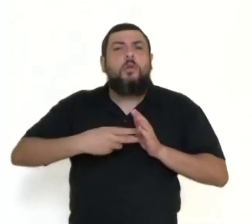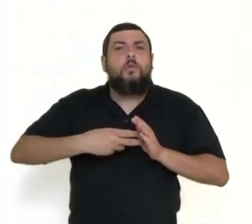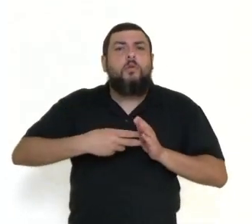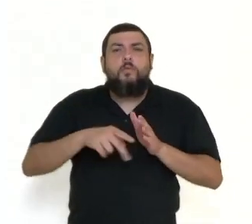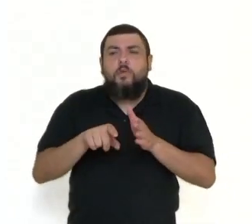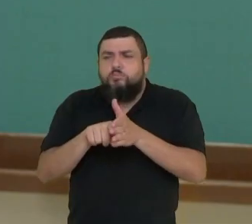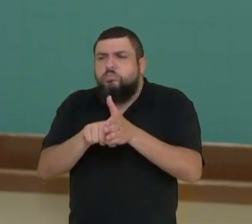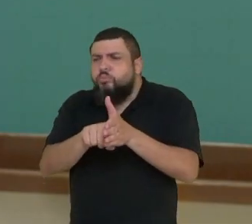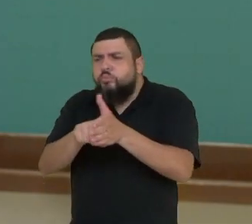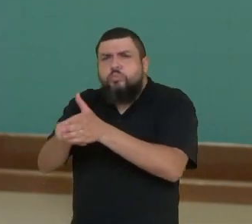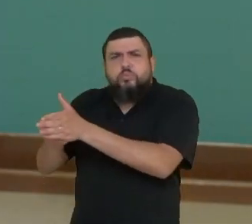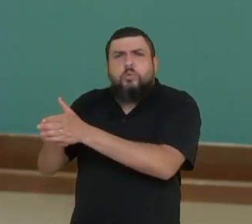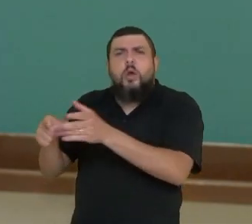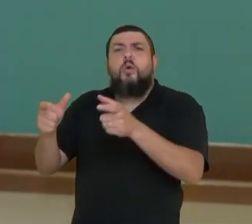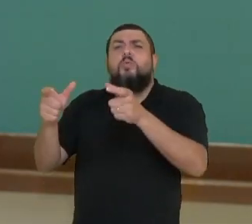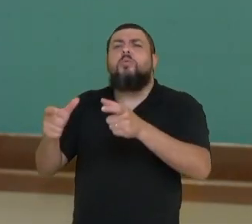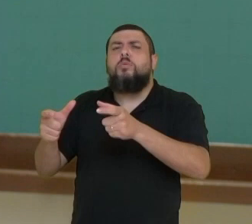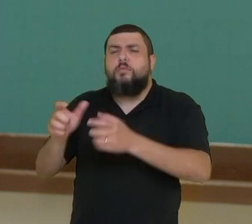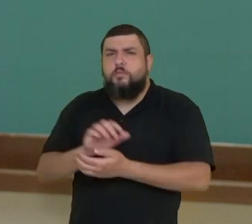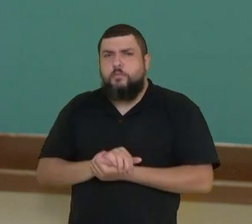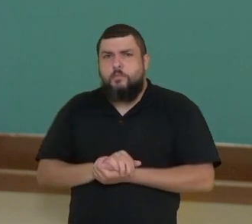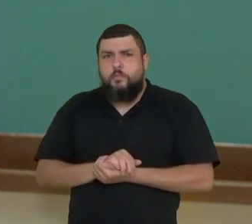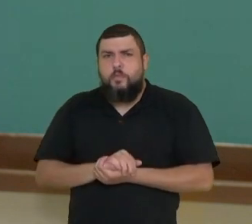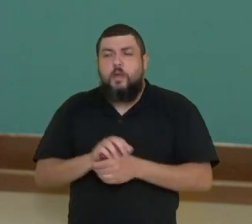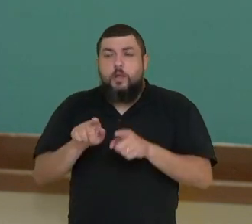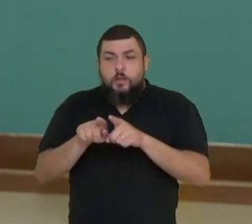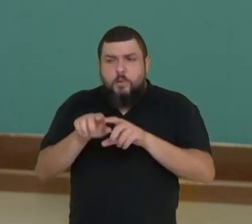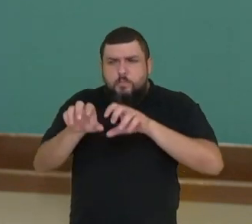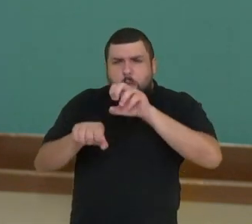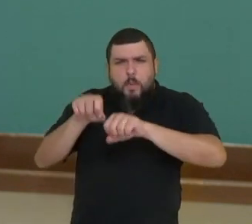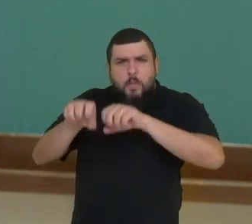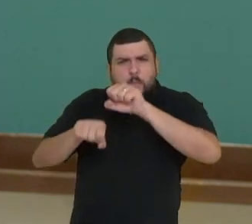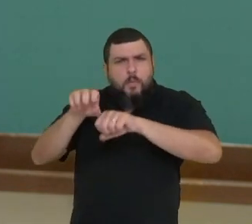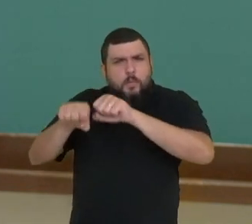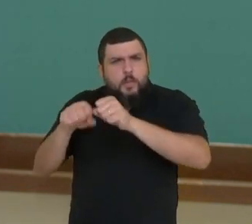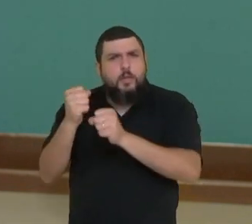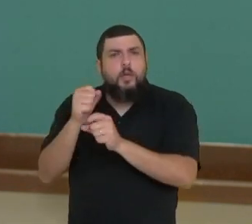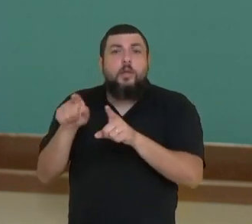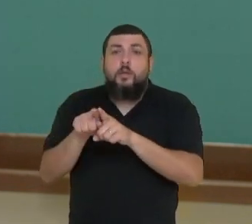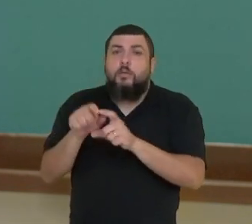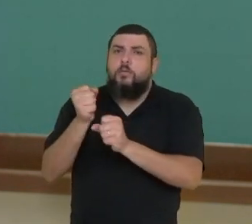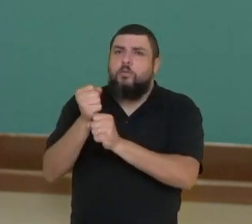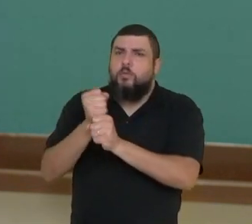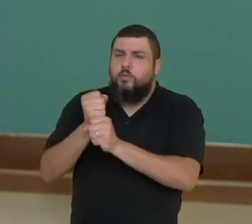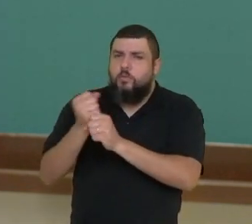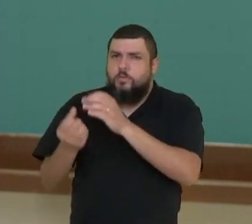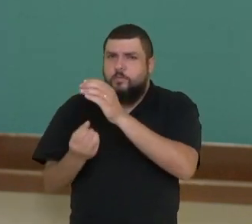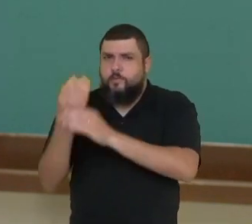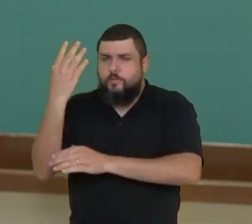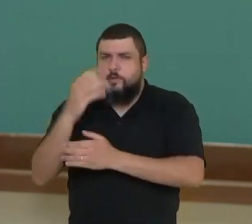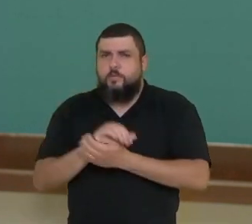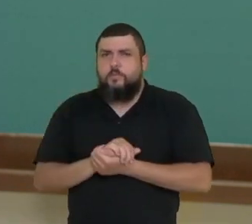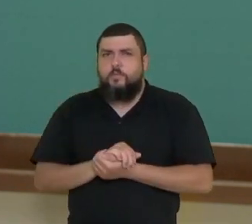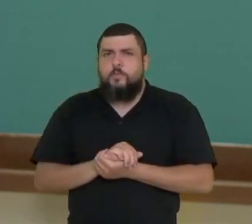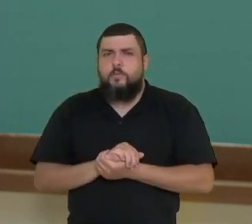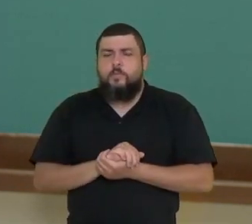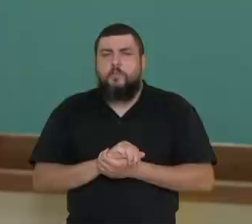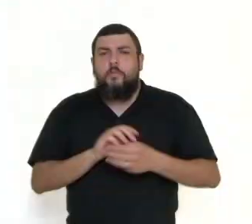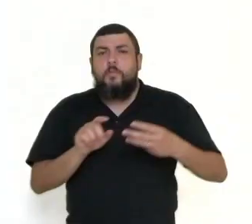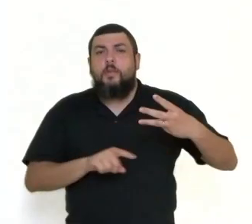as informações foram retiradas, juntamente com o ano de publicação. O gráfico